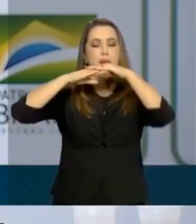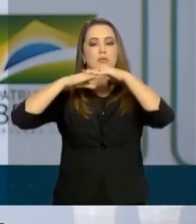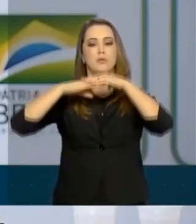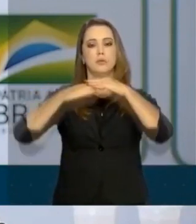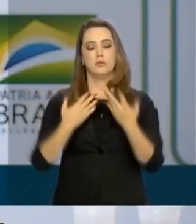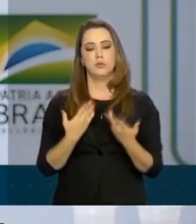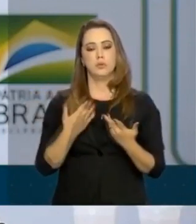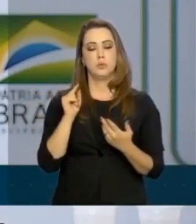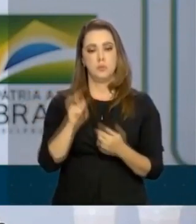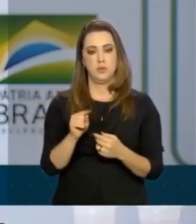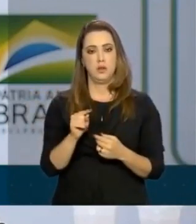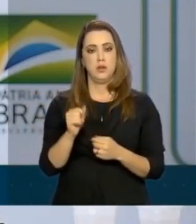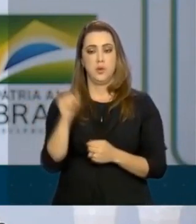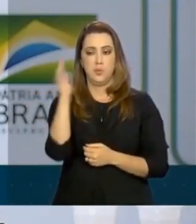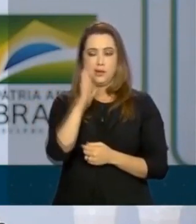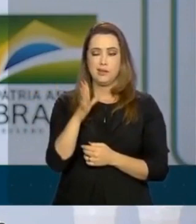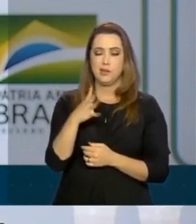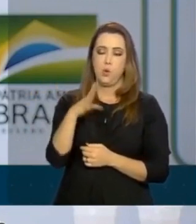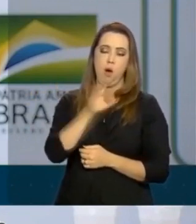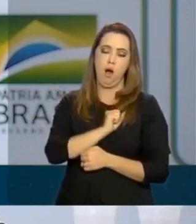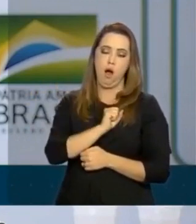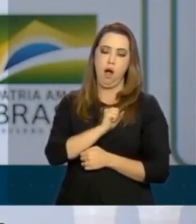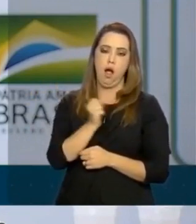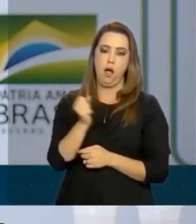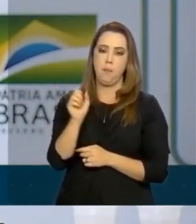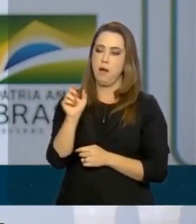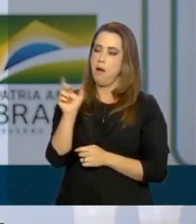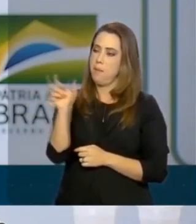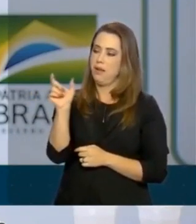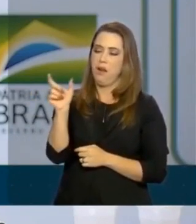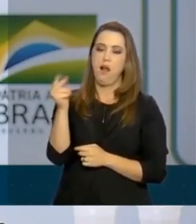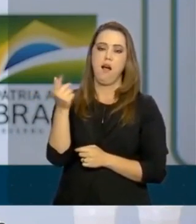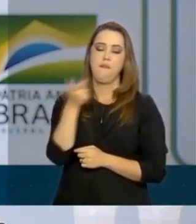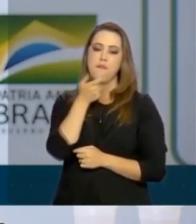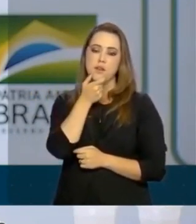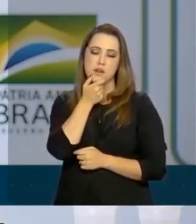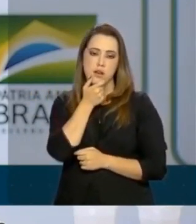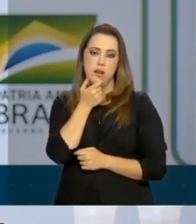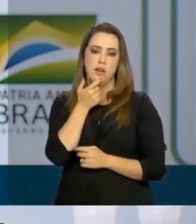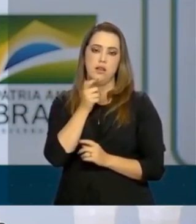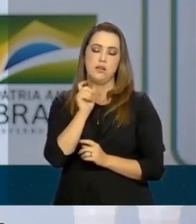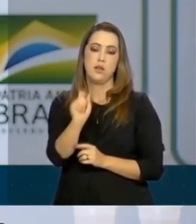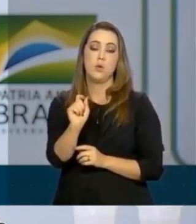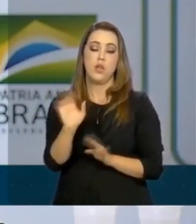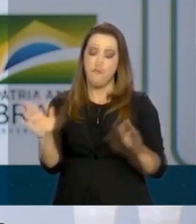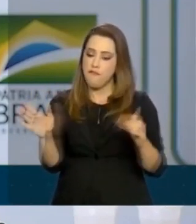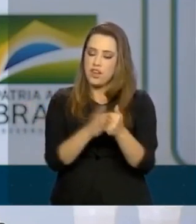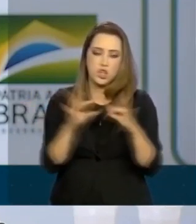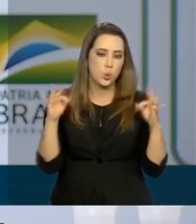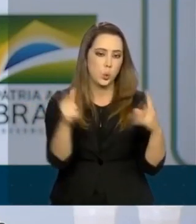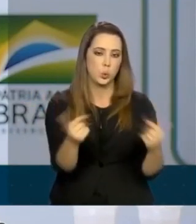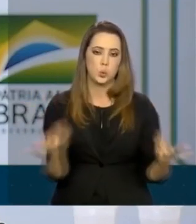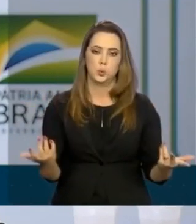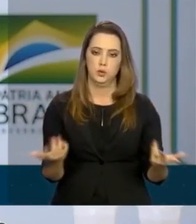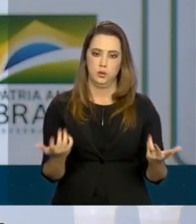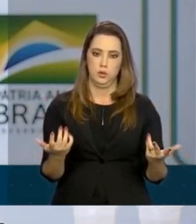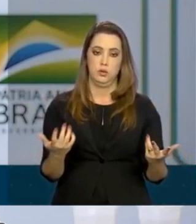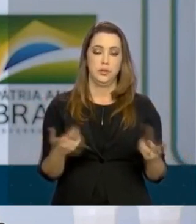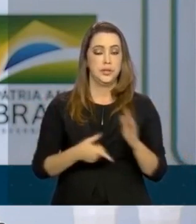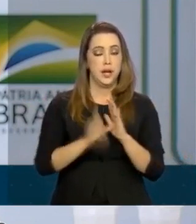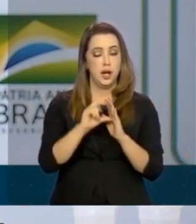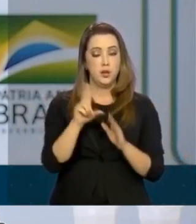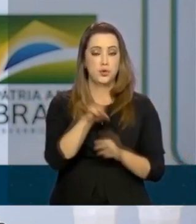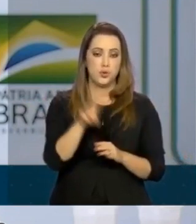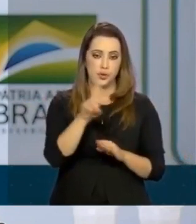adora copiar palavras americanas, inglesas, eles chamam lá de lockdown, quer dizer, fecha tudo. Antes de adotar o fecha